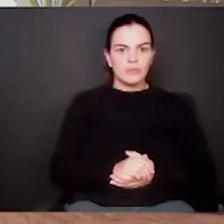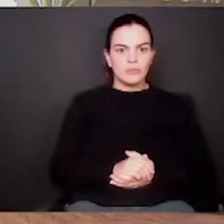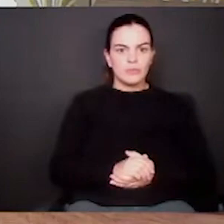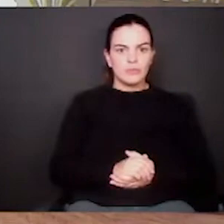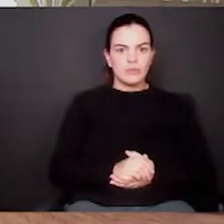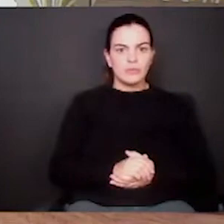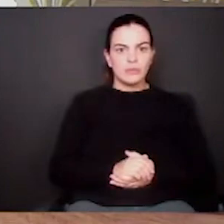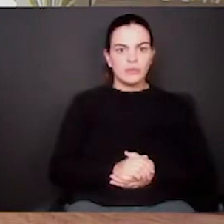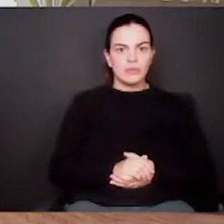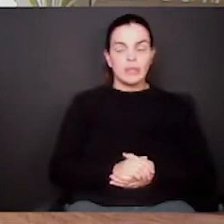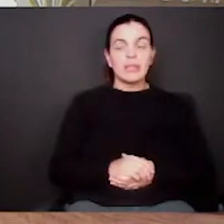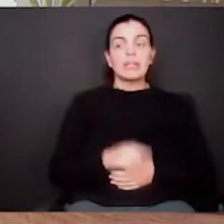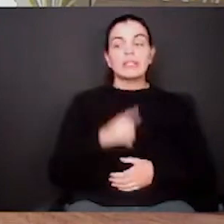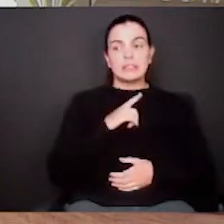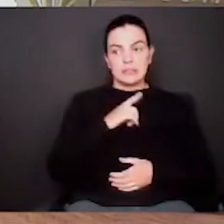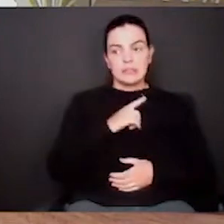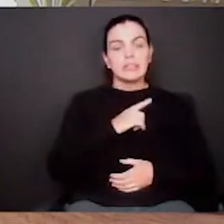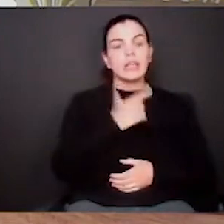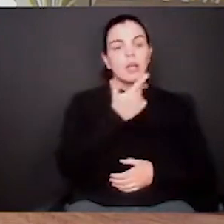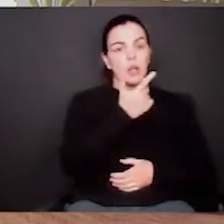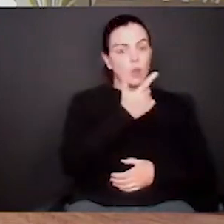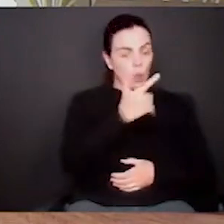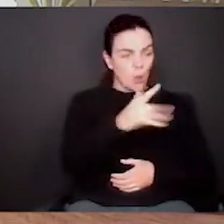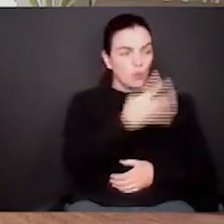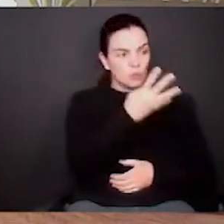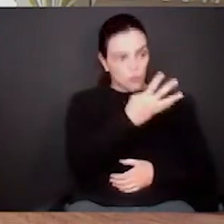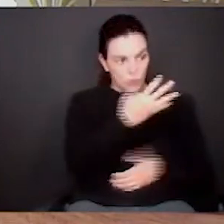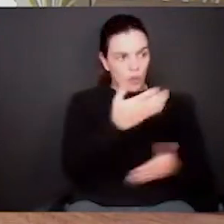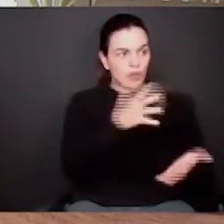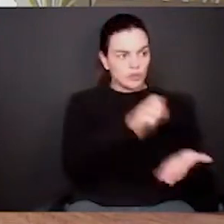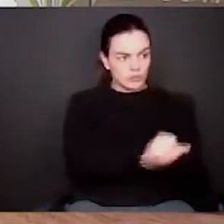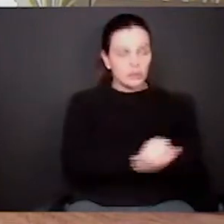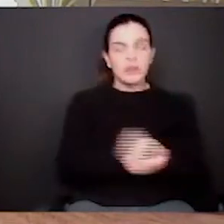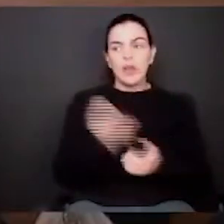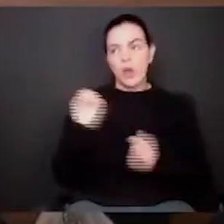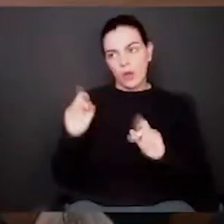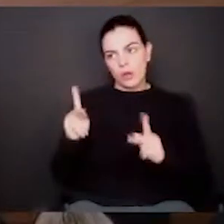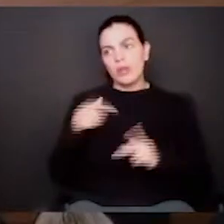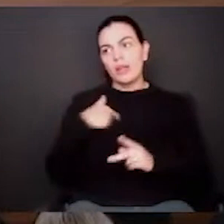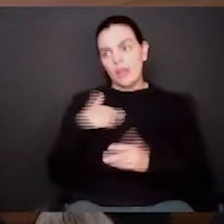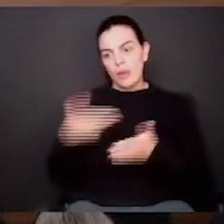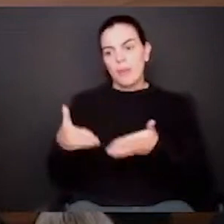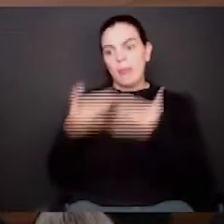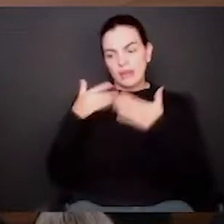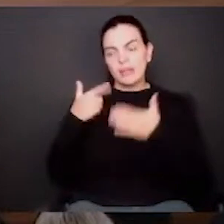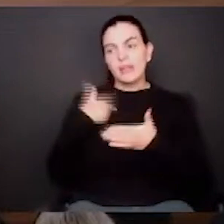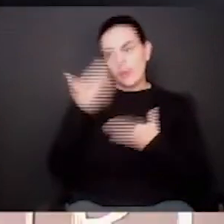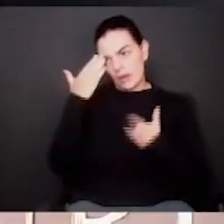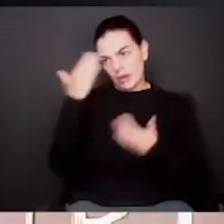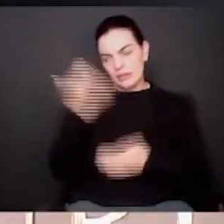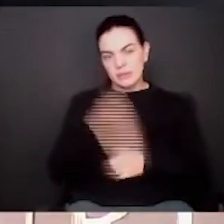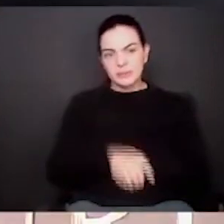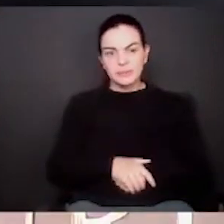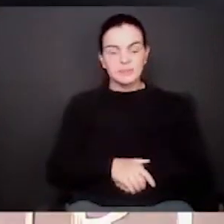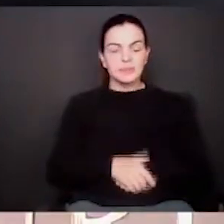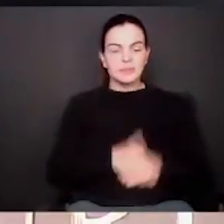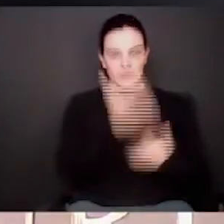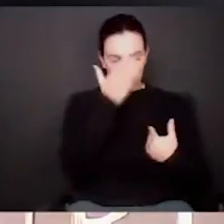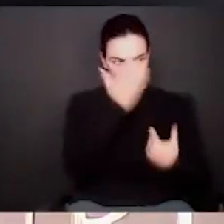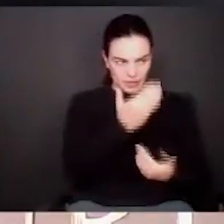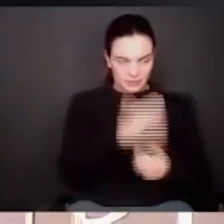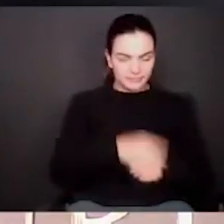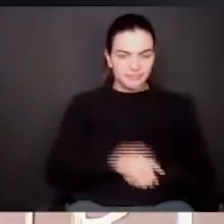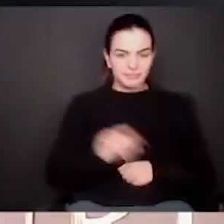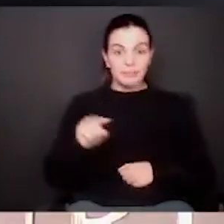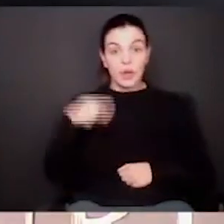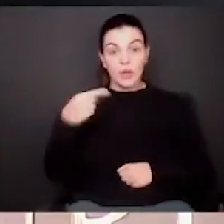Isso. E aí eu vou pedir a parte e vou fazer o agradecimento final. Muito obrigado. Obrigado, vereador Dalton Borba. Vamos ao próximo inscrito. Temos mais